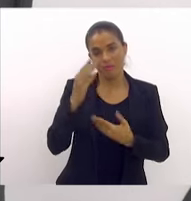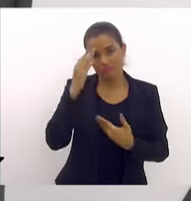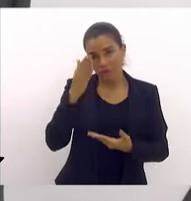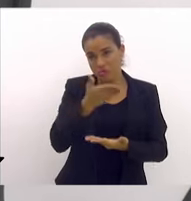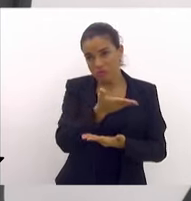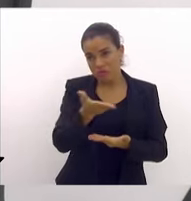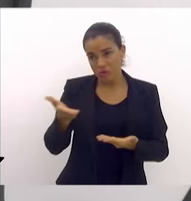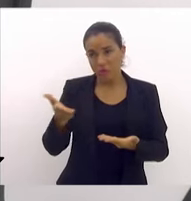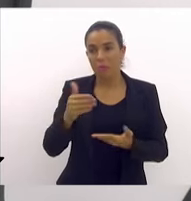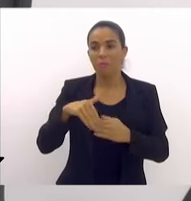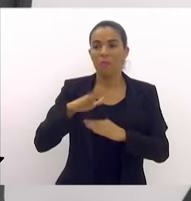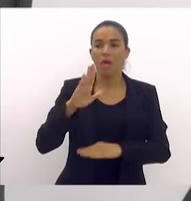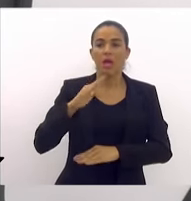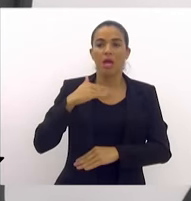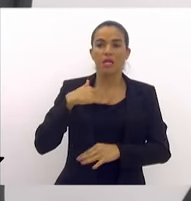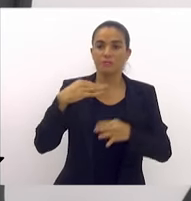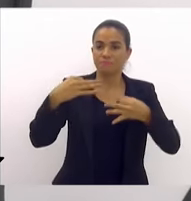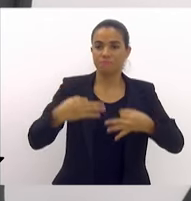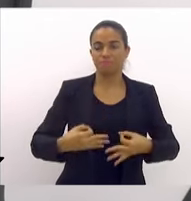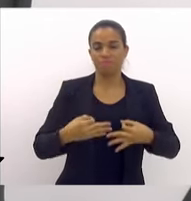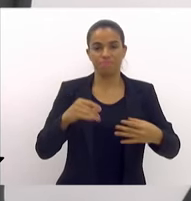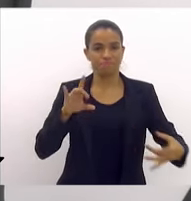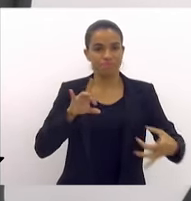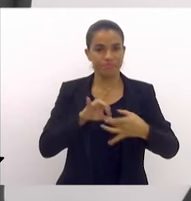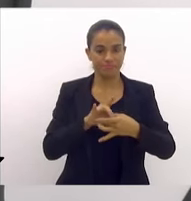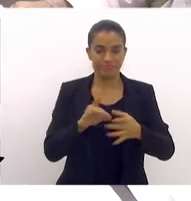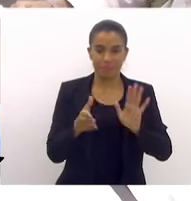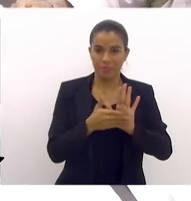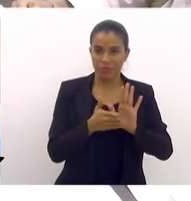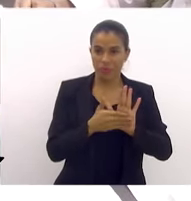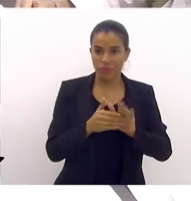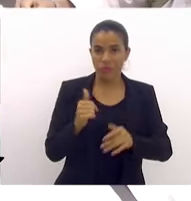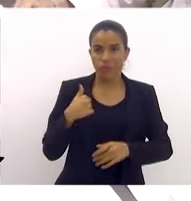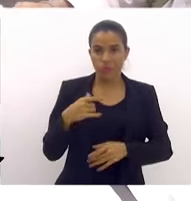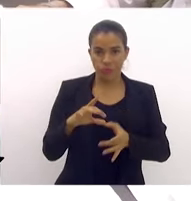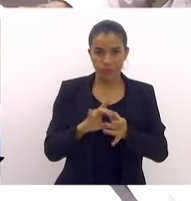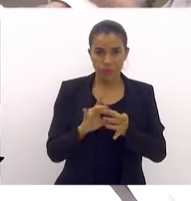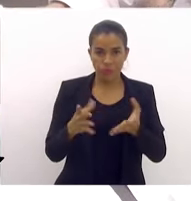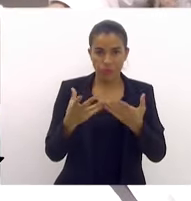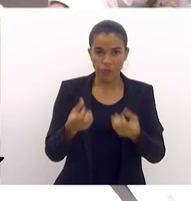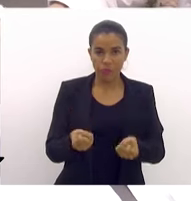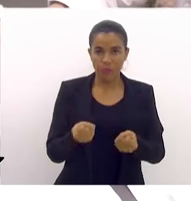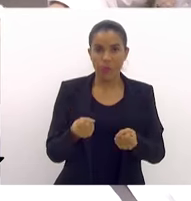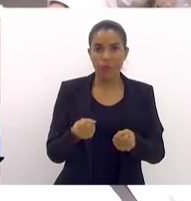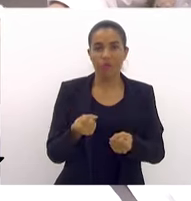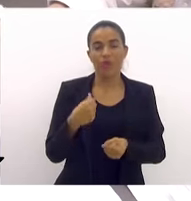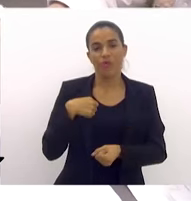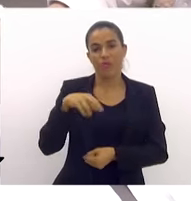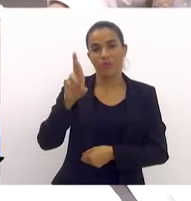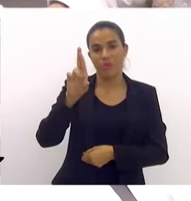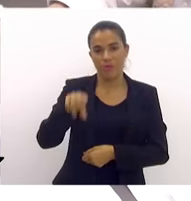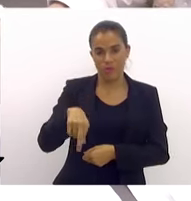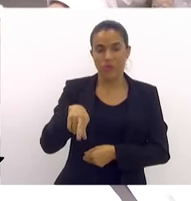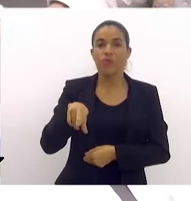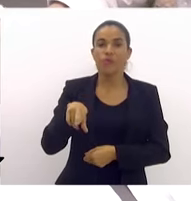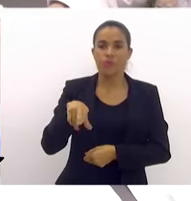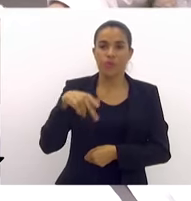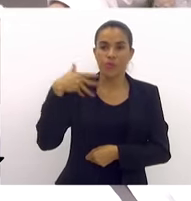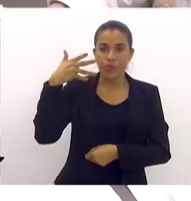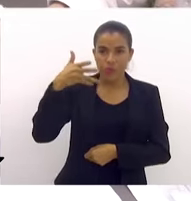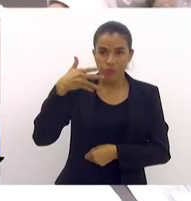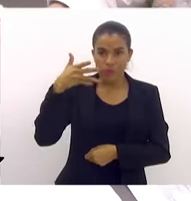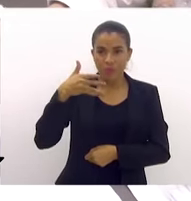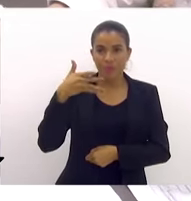os mais balizados aí para essa proposição. Me permitam uma parte, tem muita razão que Vossa Excelência está dizendo.